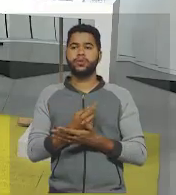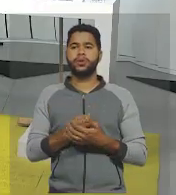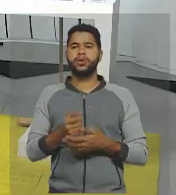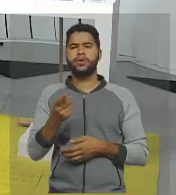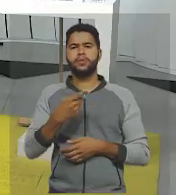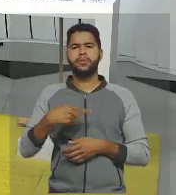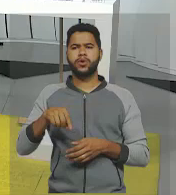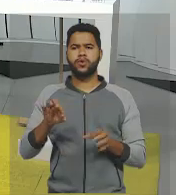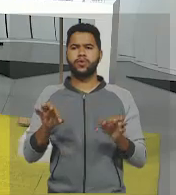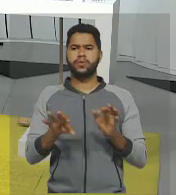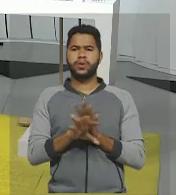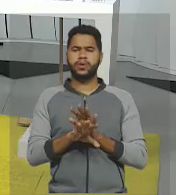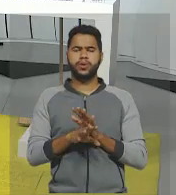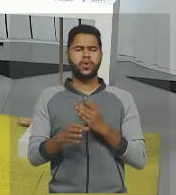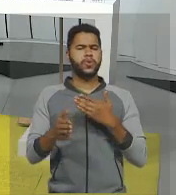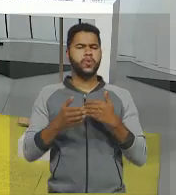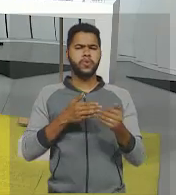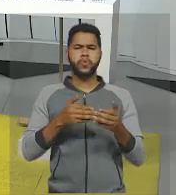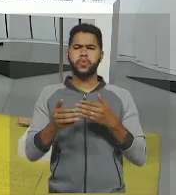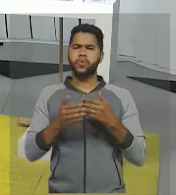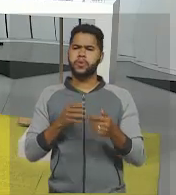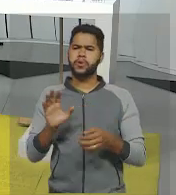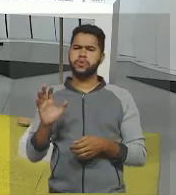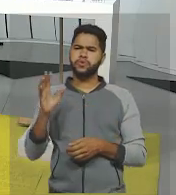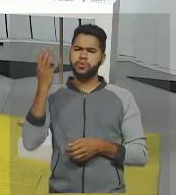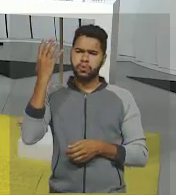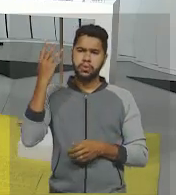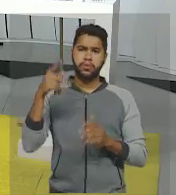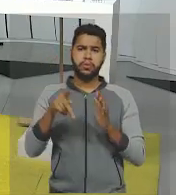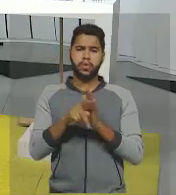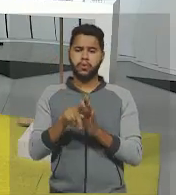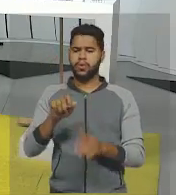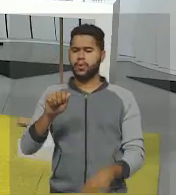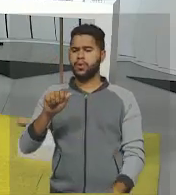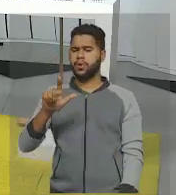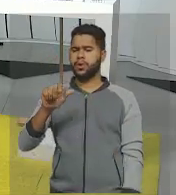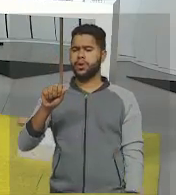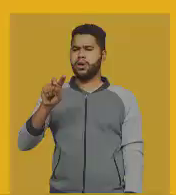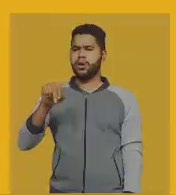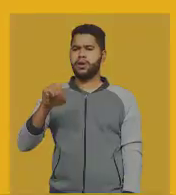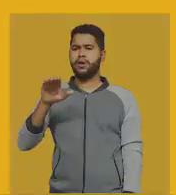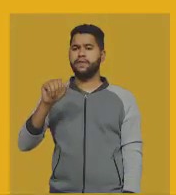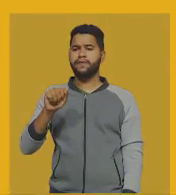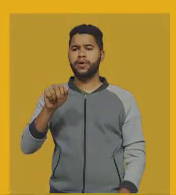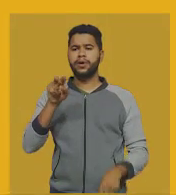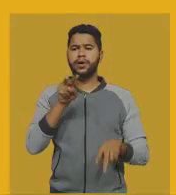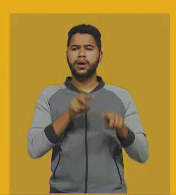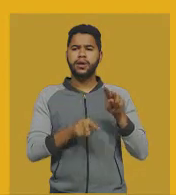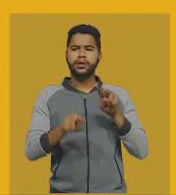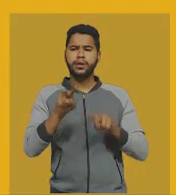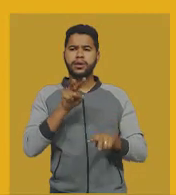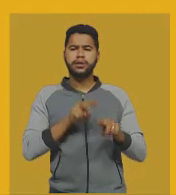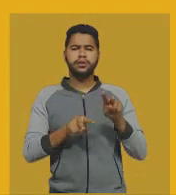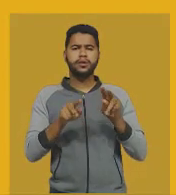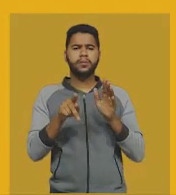poder finalizar. Em qualquer situação que envolva uma alavanca, a gente tem que analisar aquelas